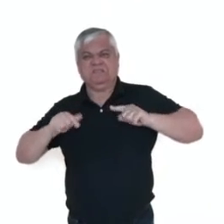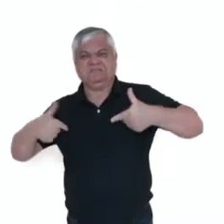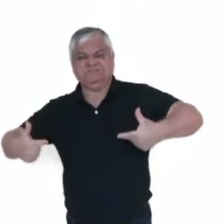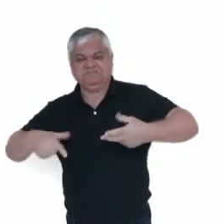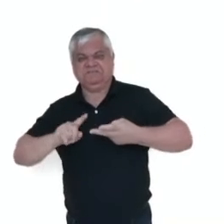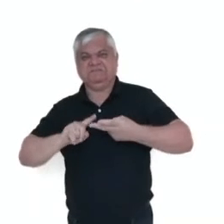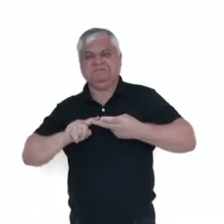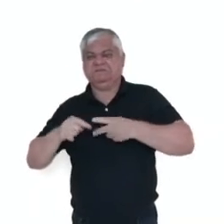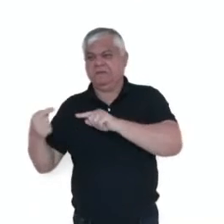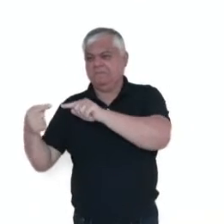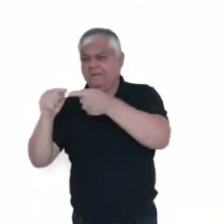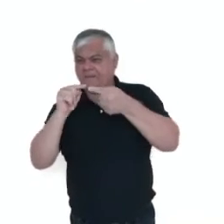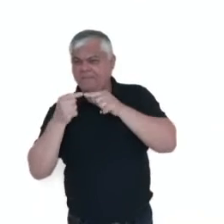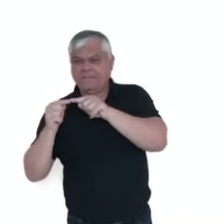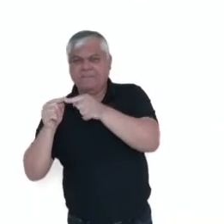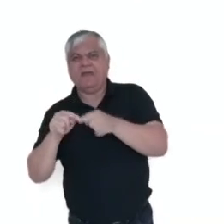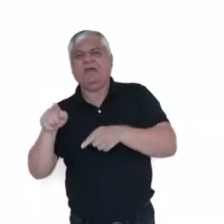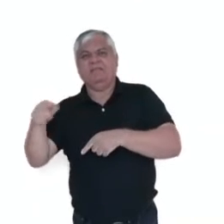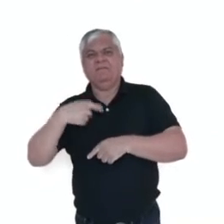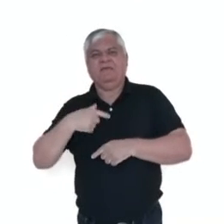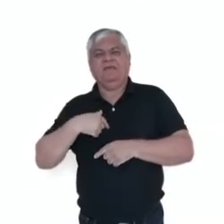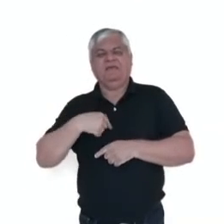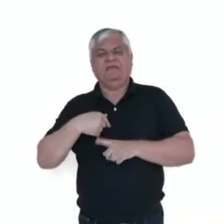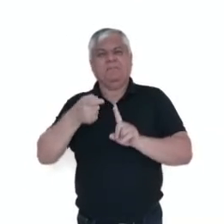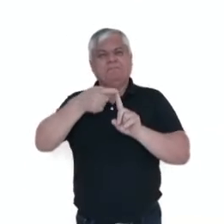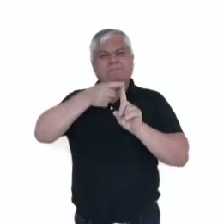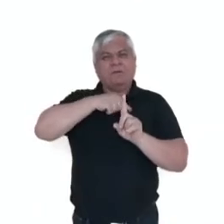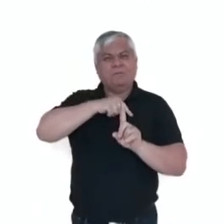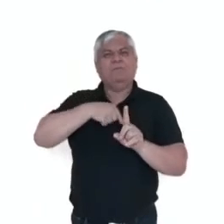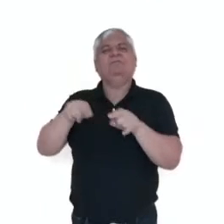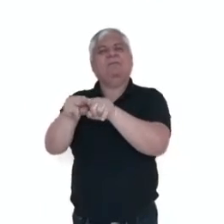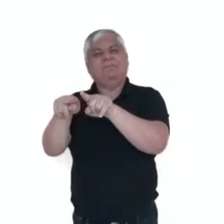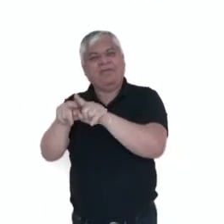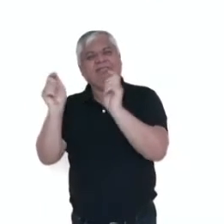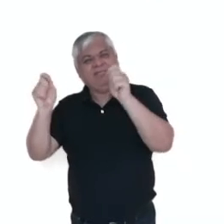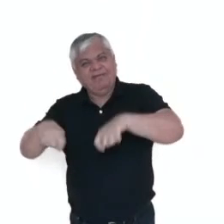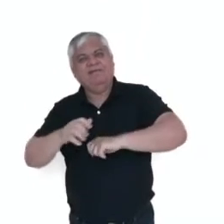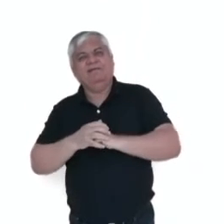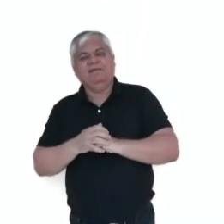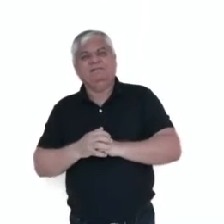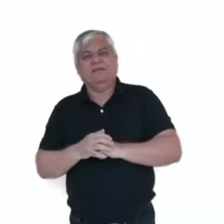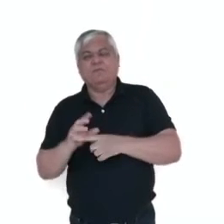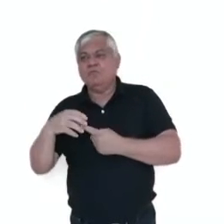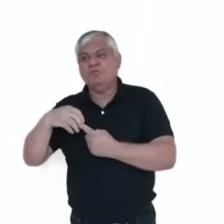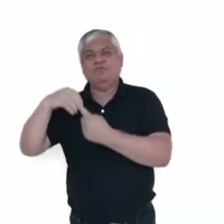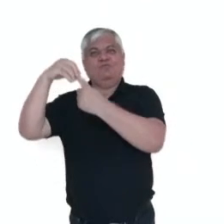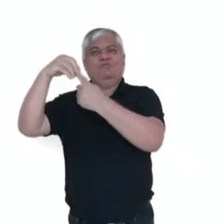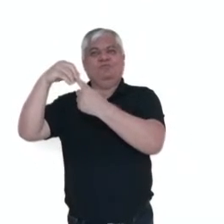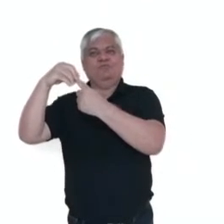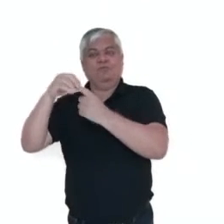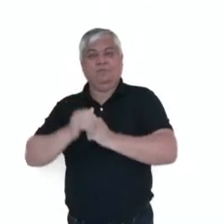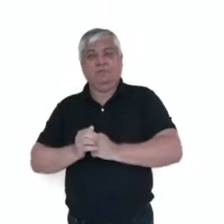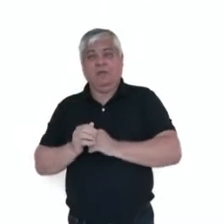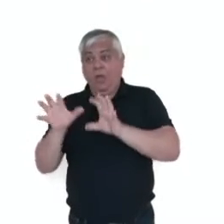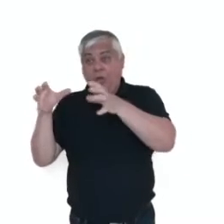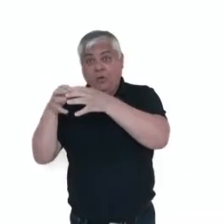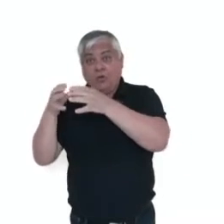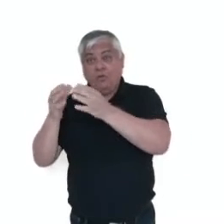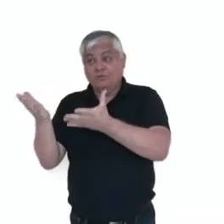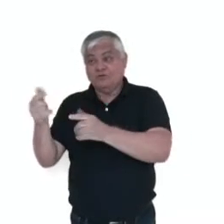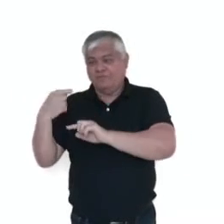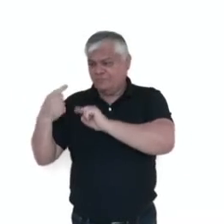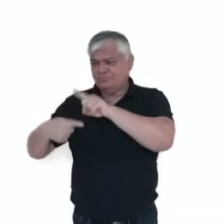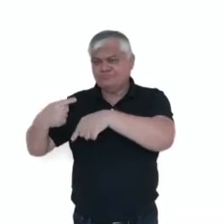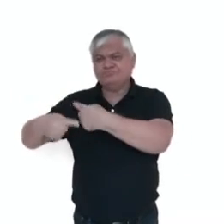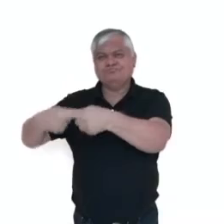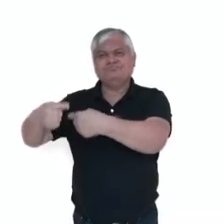conectividade e resiliência são ingredientes que os tornam únicos. Uma geração com potencial de reconstruir